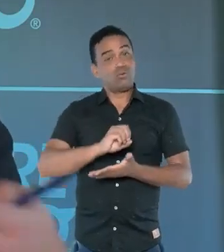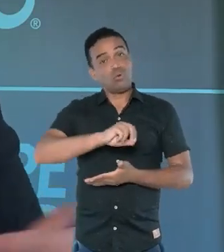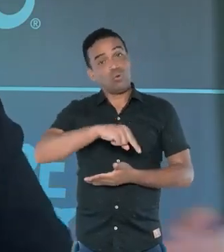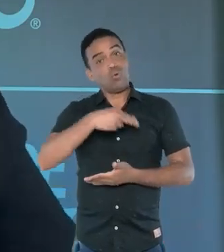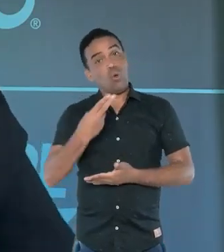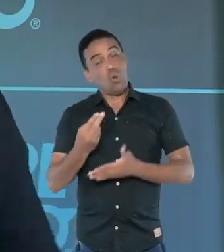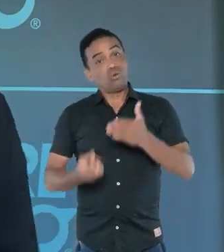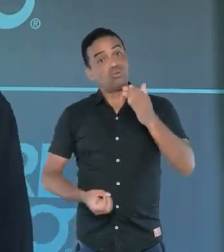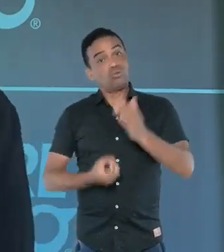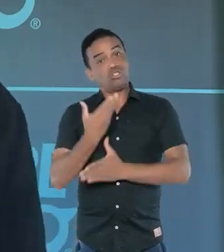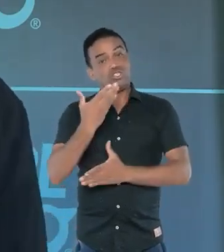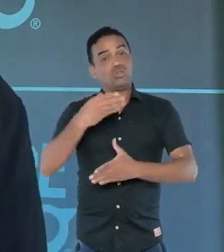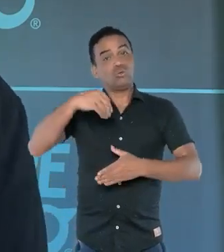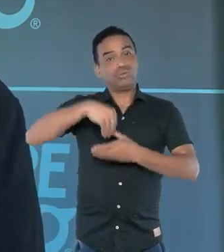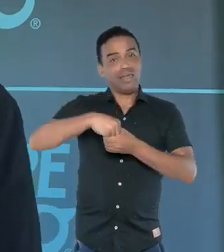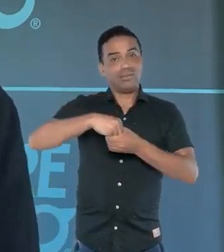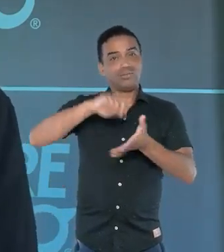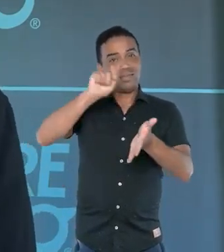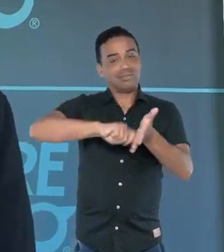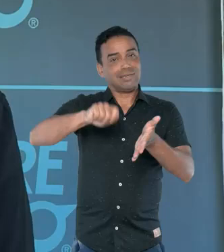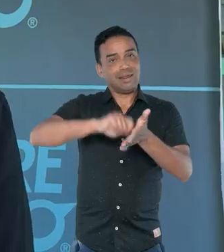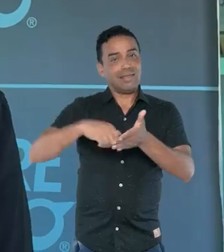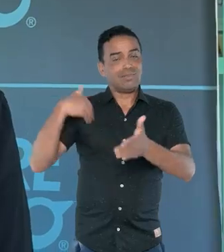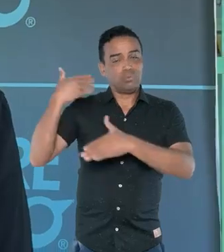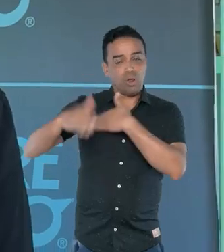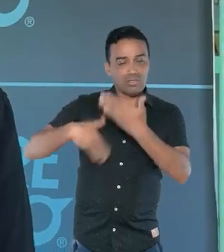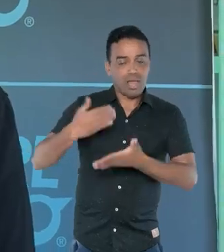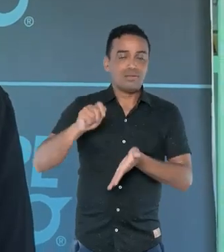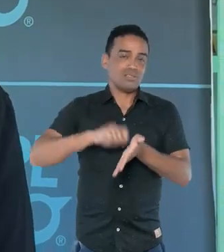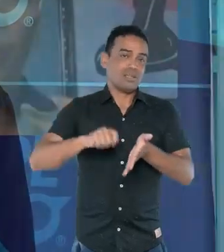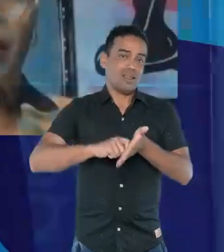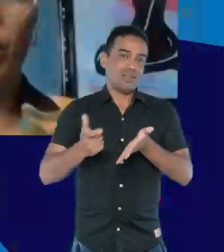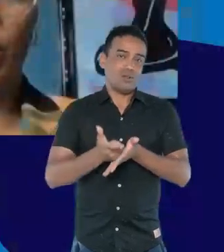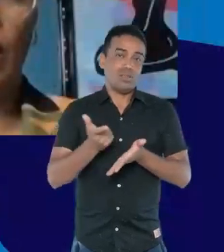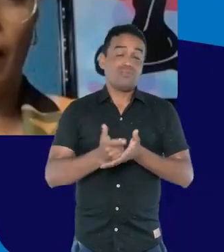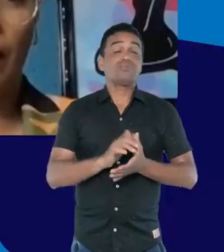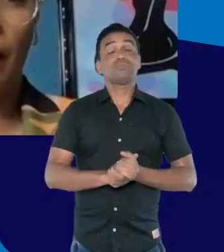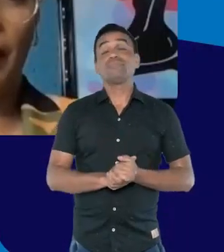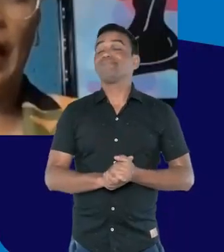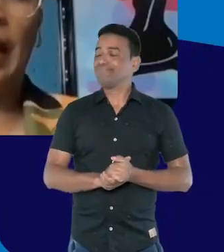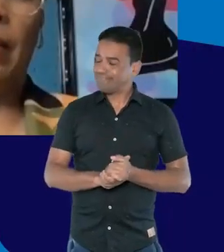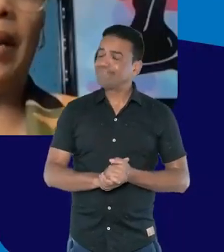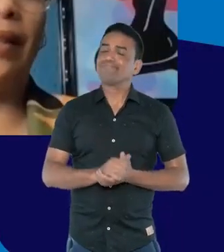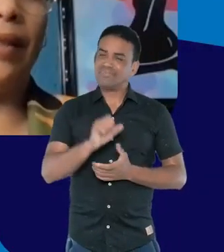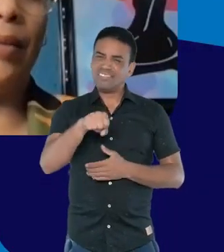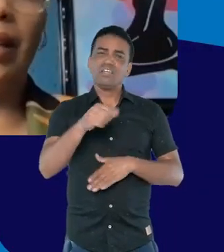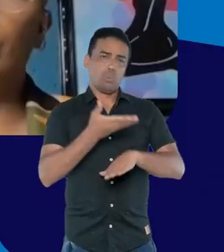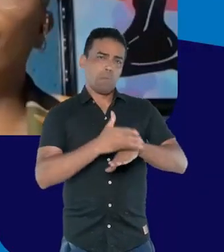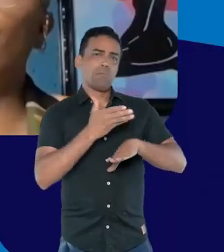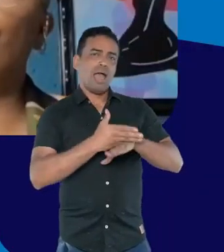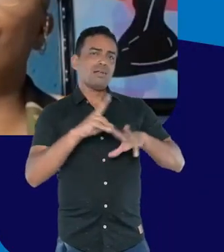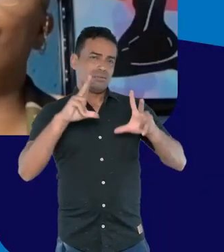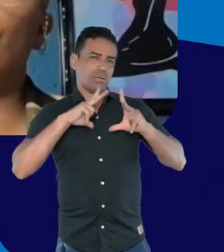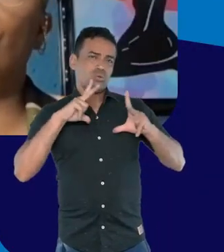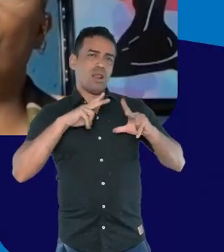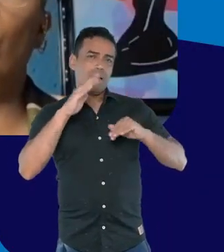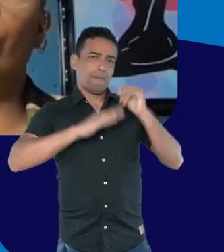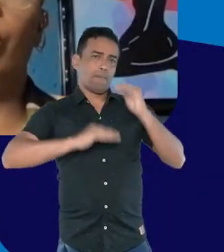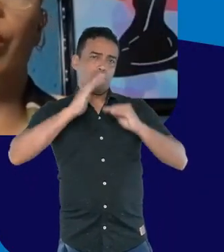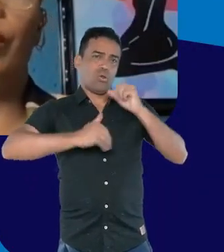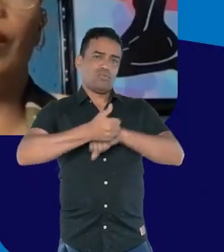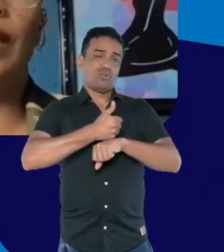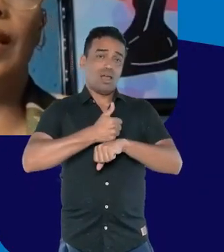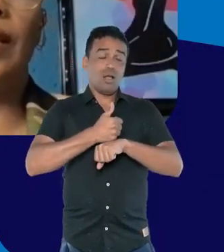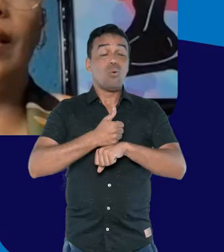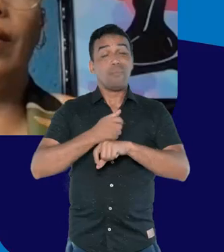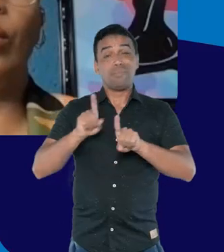ao longo da escrita dos capítulos mesmo? São algumas práticas pessoais, mas também surgiu de um